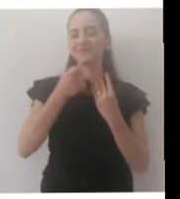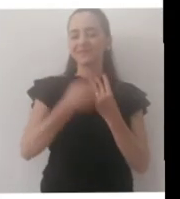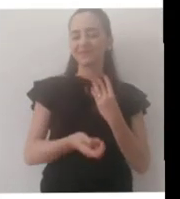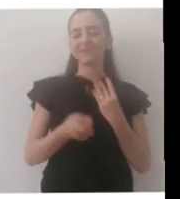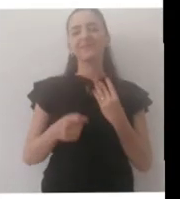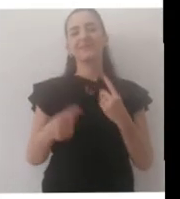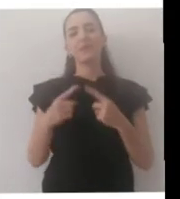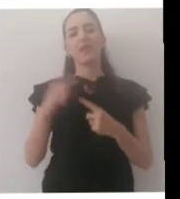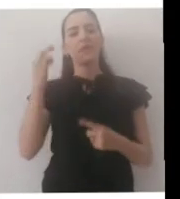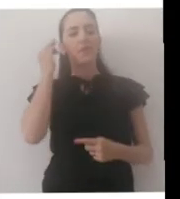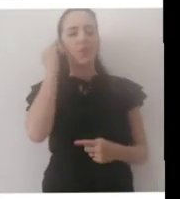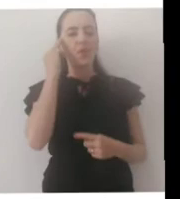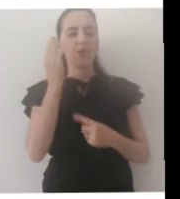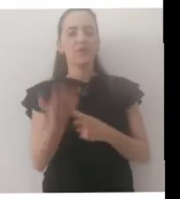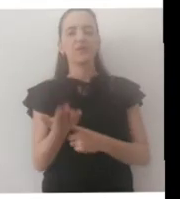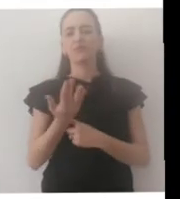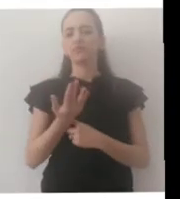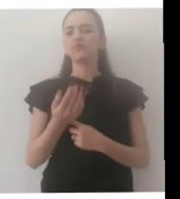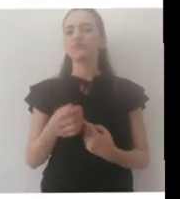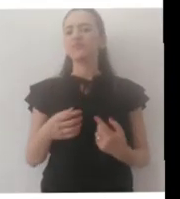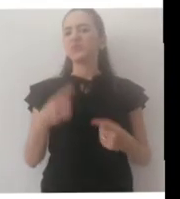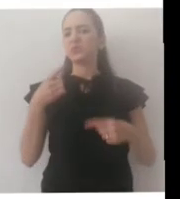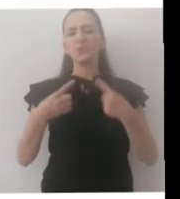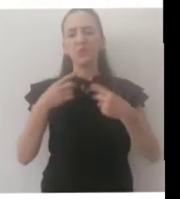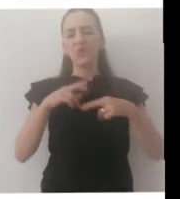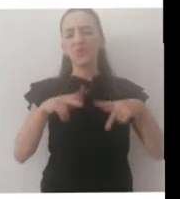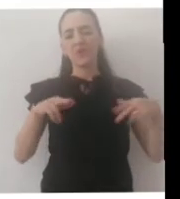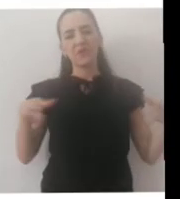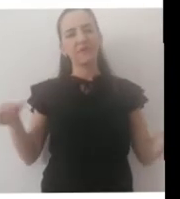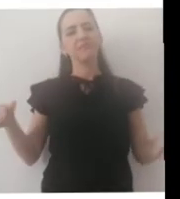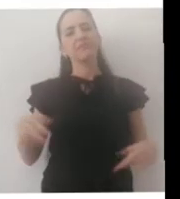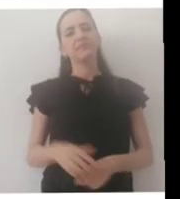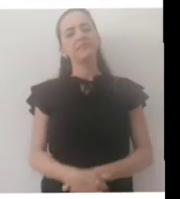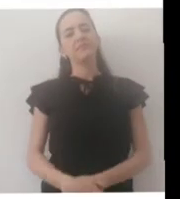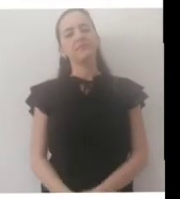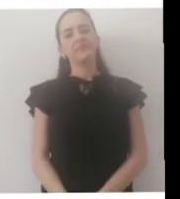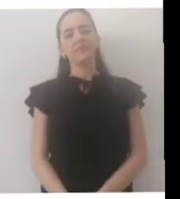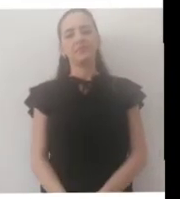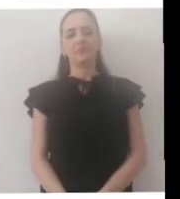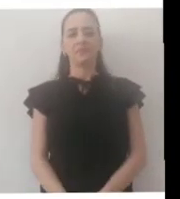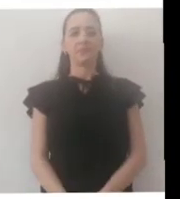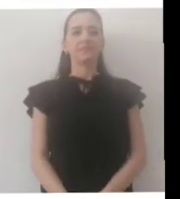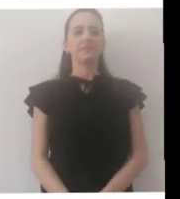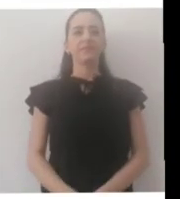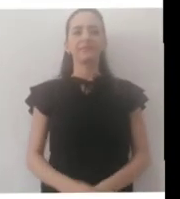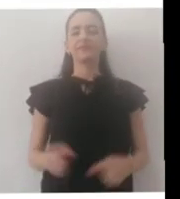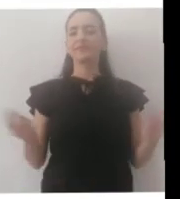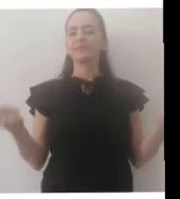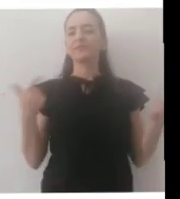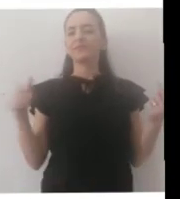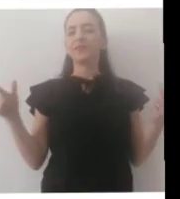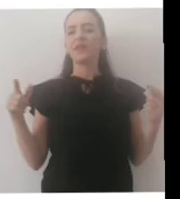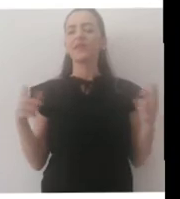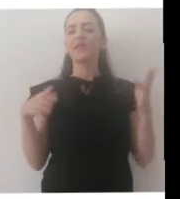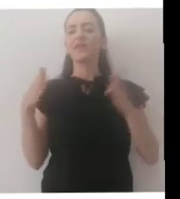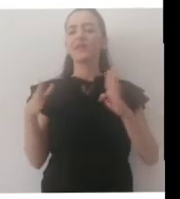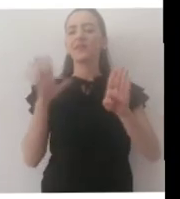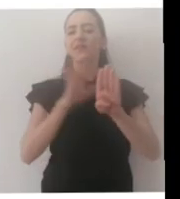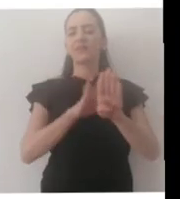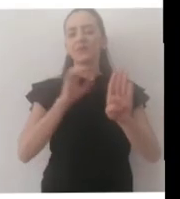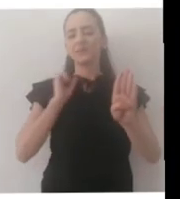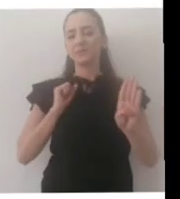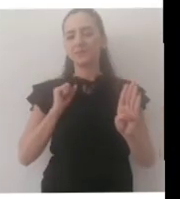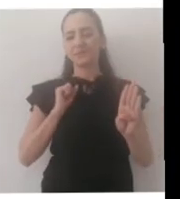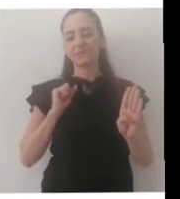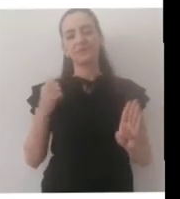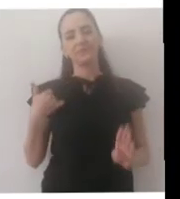da memorização, batalha, jogo de batalha, enfim. Vamos voltando agora para o operacional concreto.